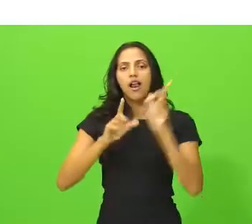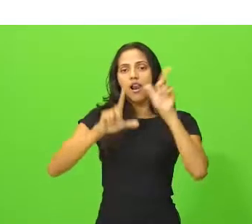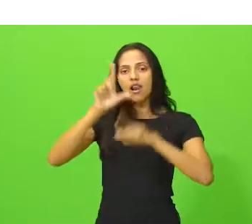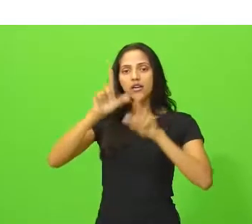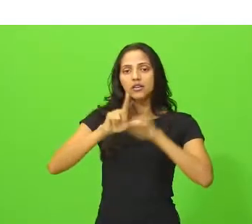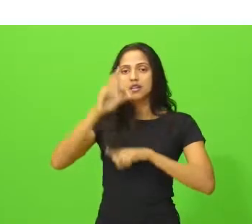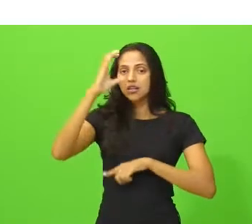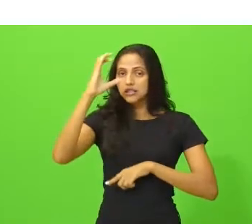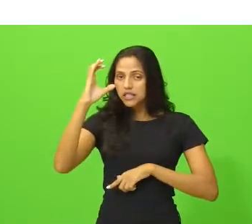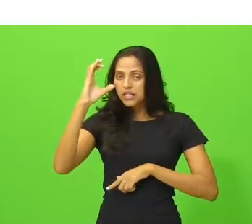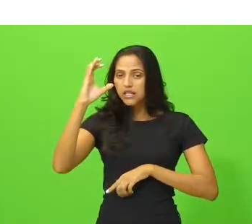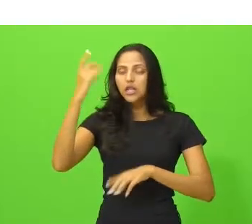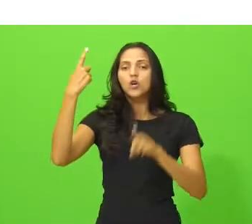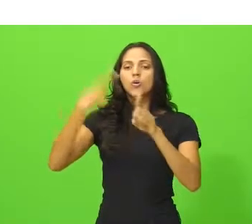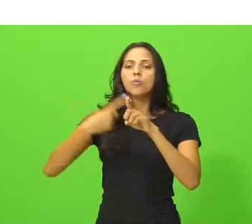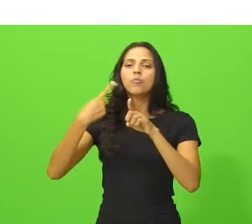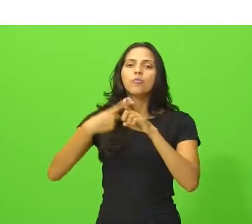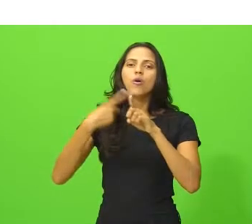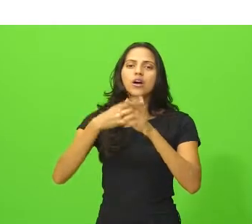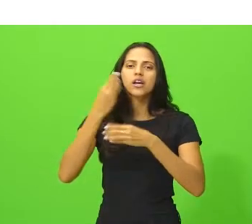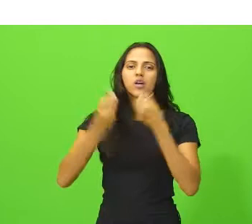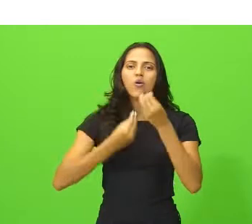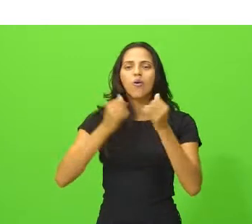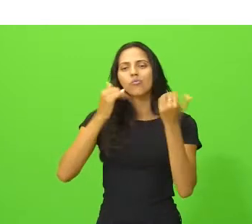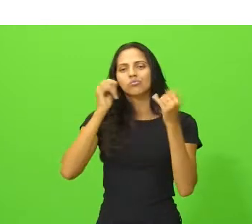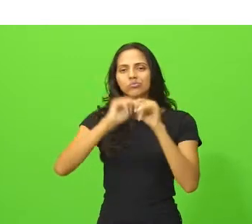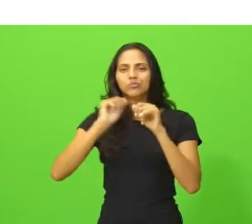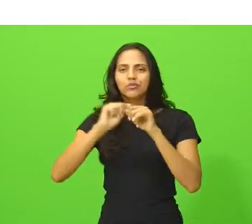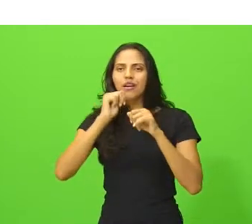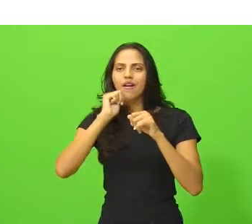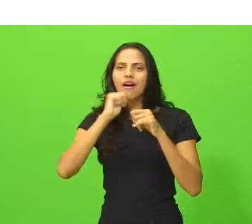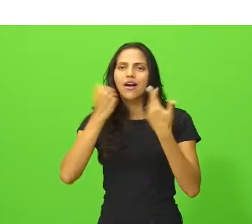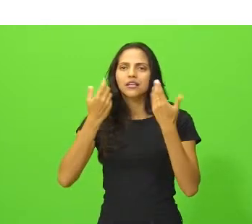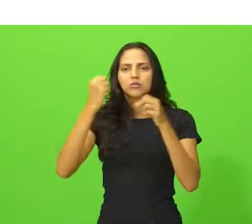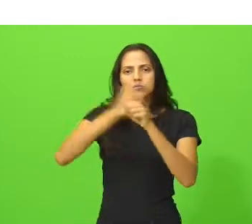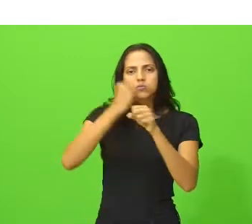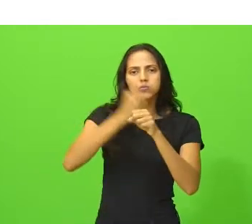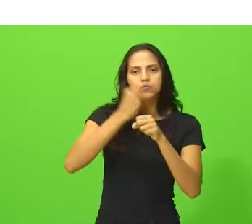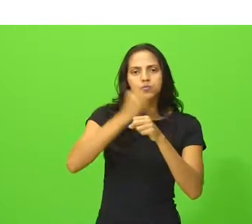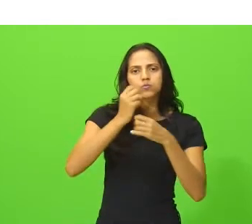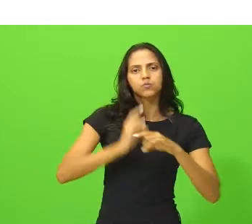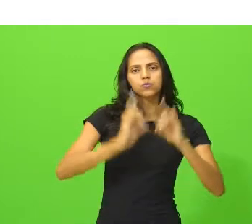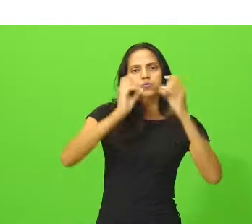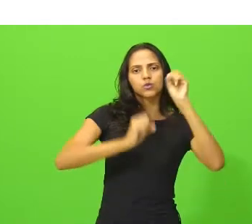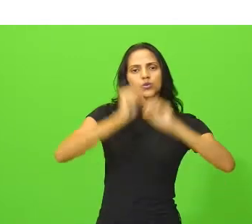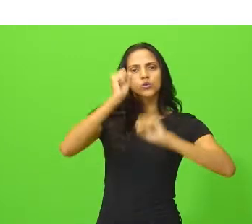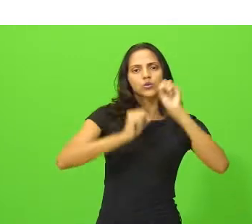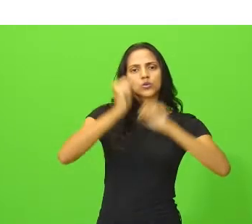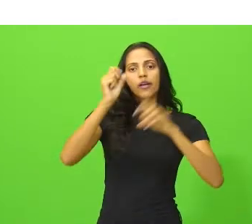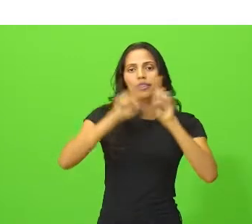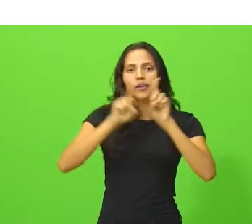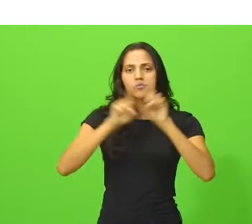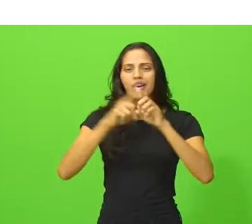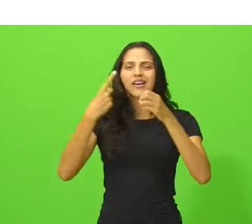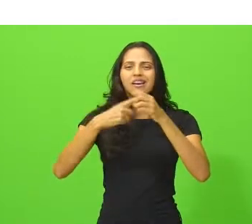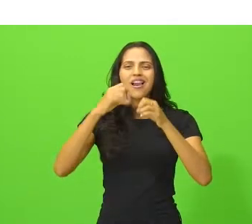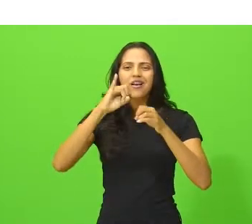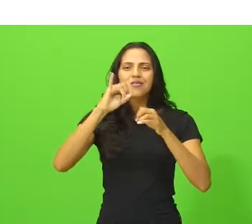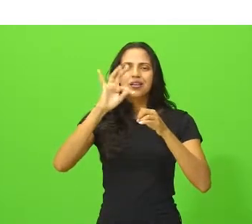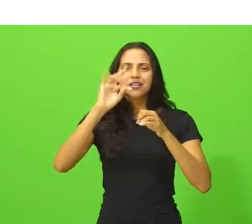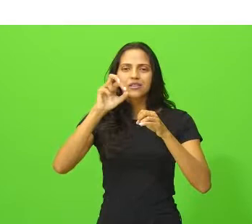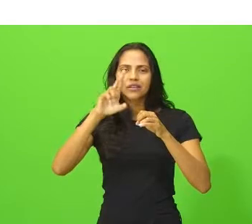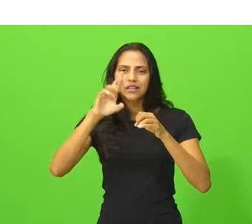Letra C, quando fala da construção das usinas hidrelétricas sobre os rios Tocantins, Xingu e Madeira. Eu lembro